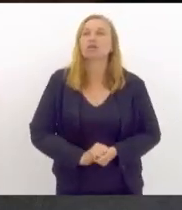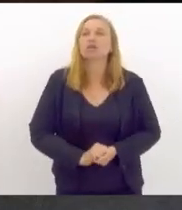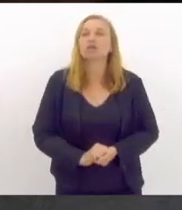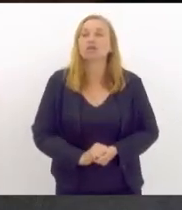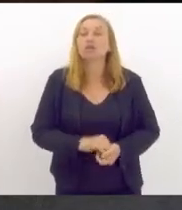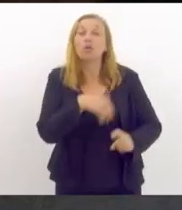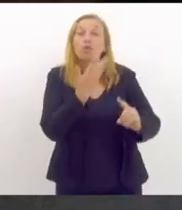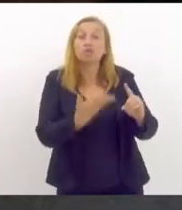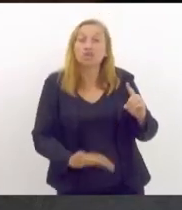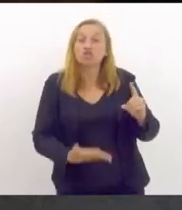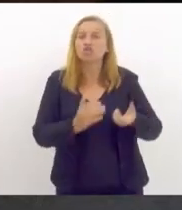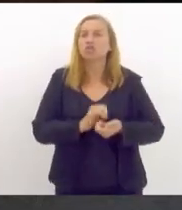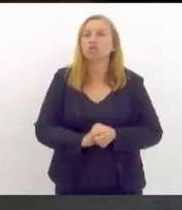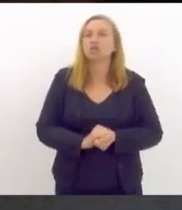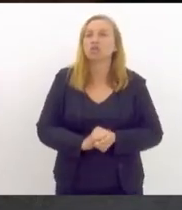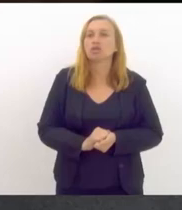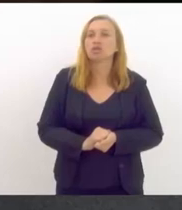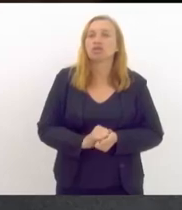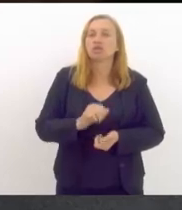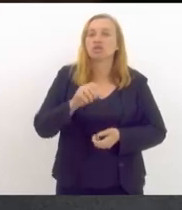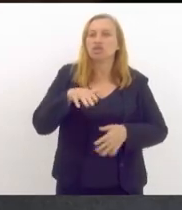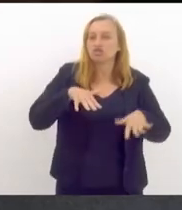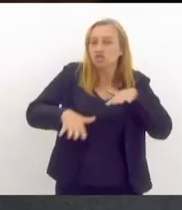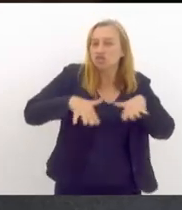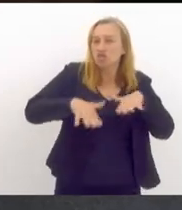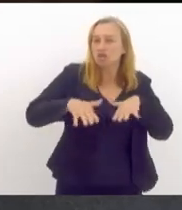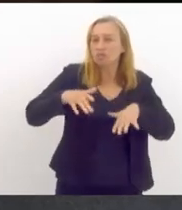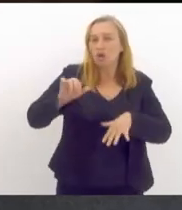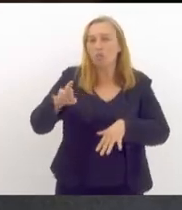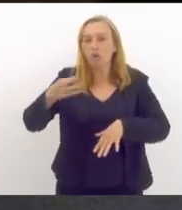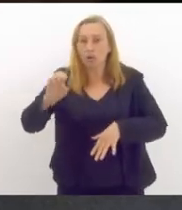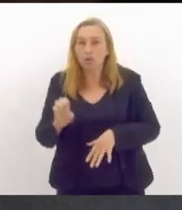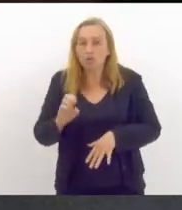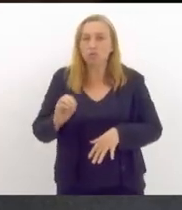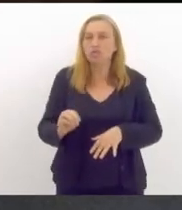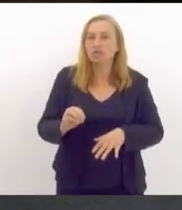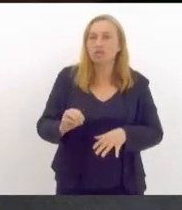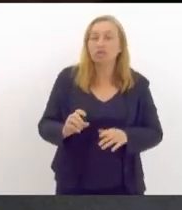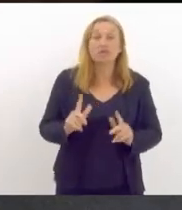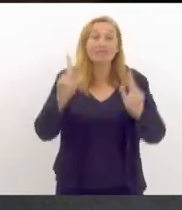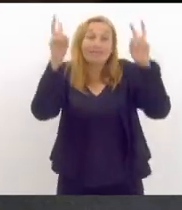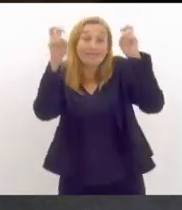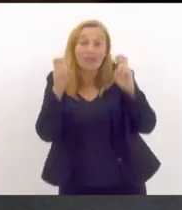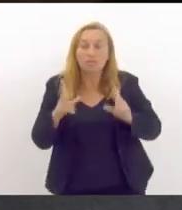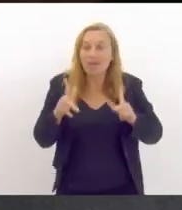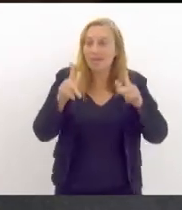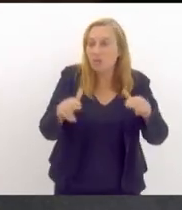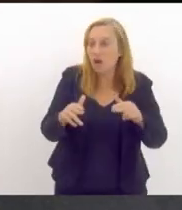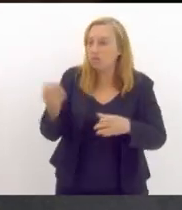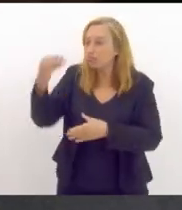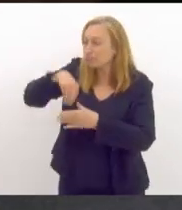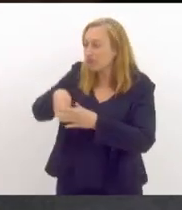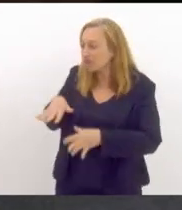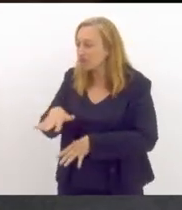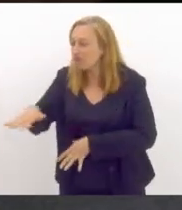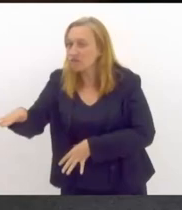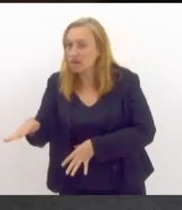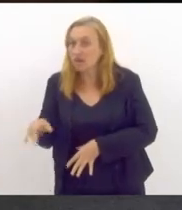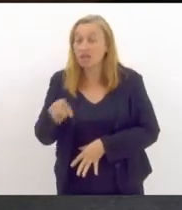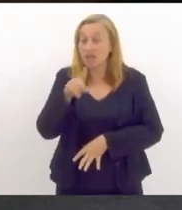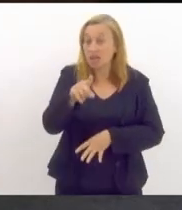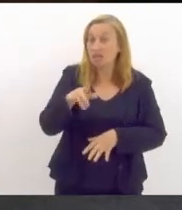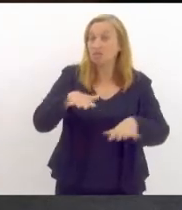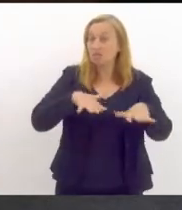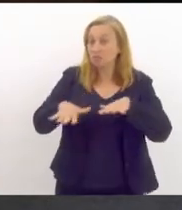homenageando o d robô sobre o mesmo tema o Movimento Funk dentro das favelas ele que foi o precursor do